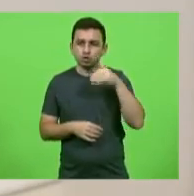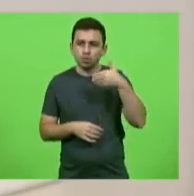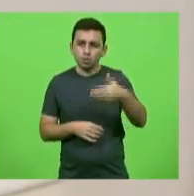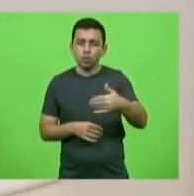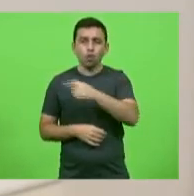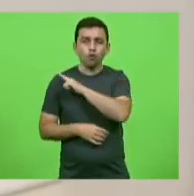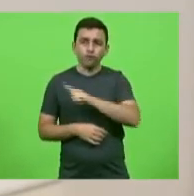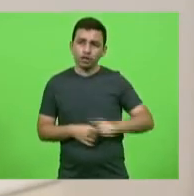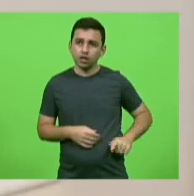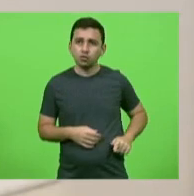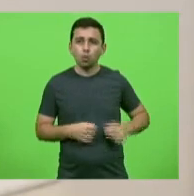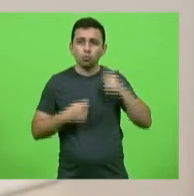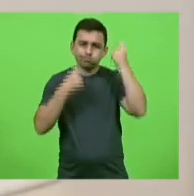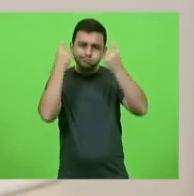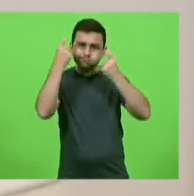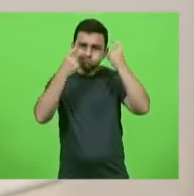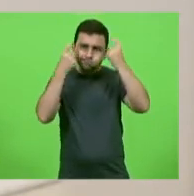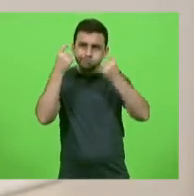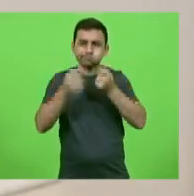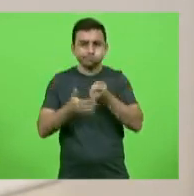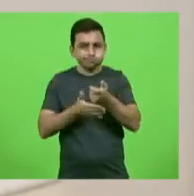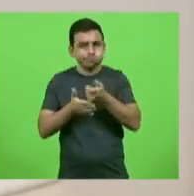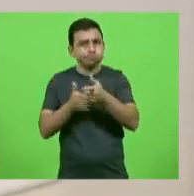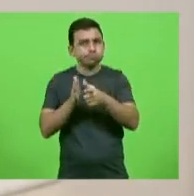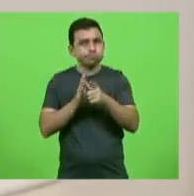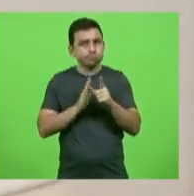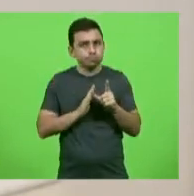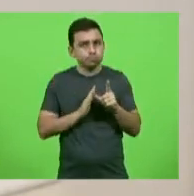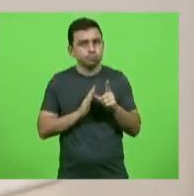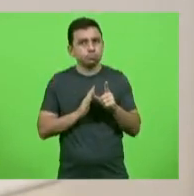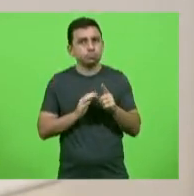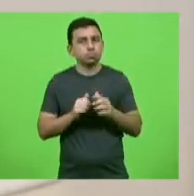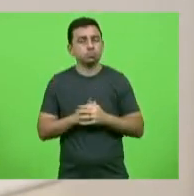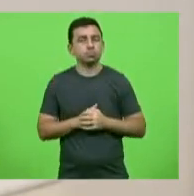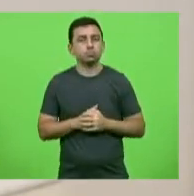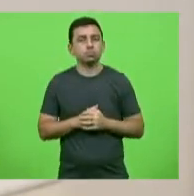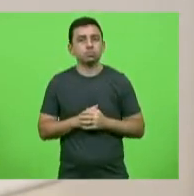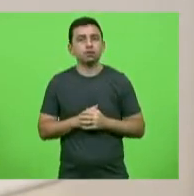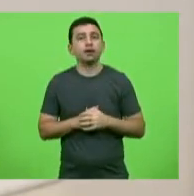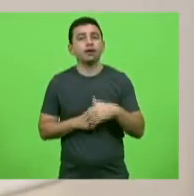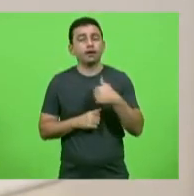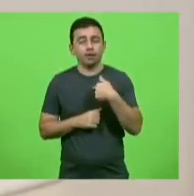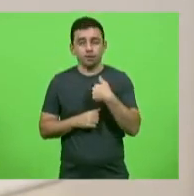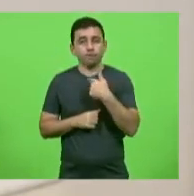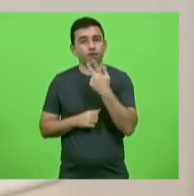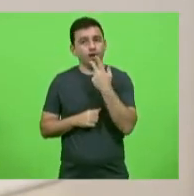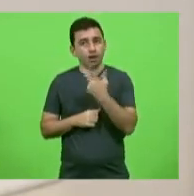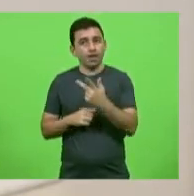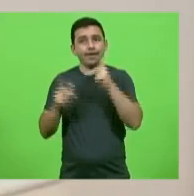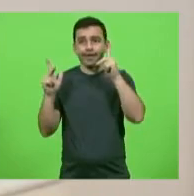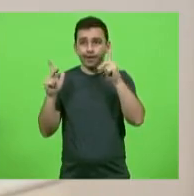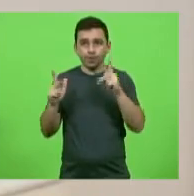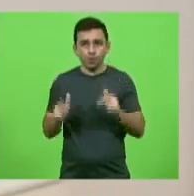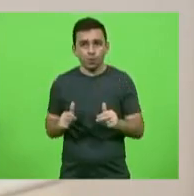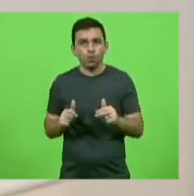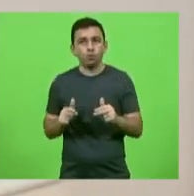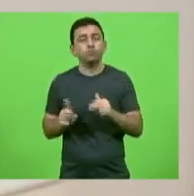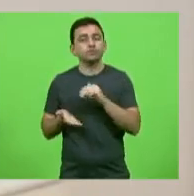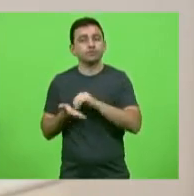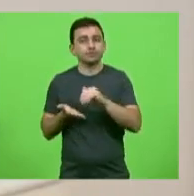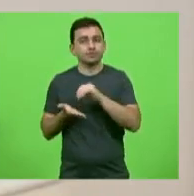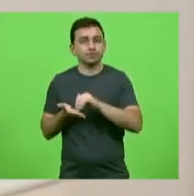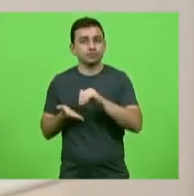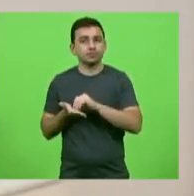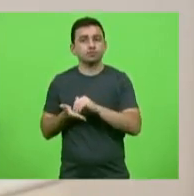essa preocupação dos pagamentos antecipados, no final de março. Eu falei a ele a mesma coisa que eu falei para o secretário,